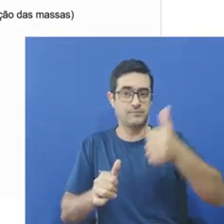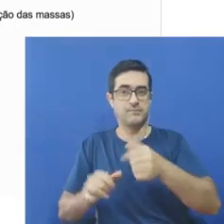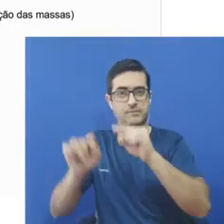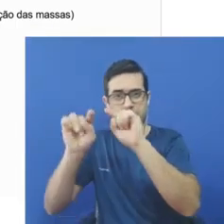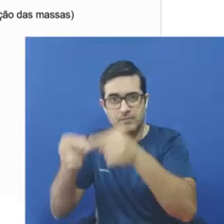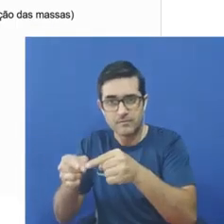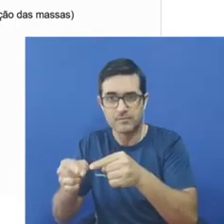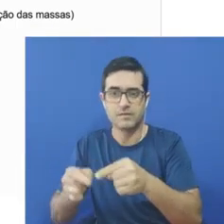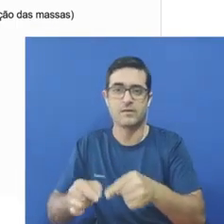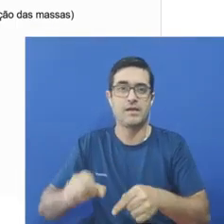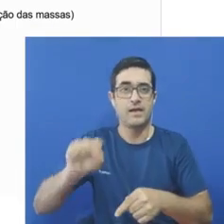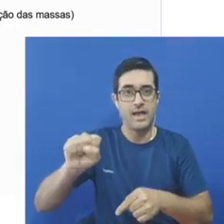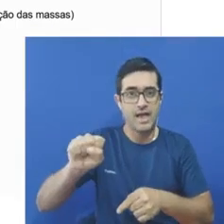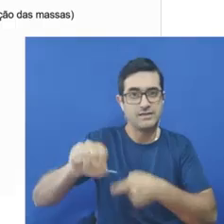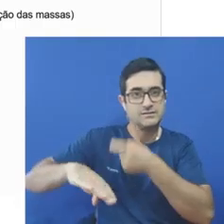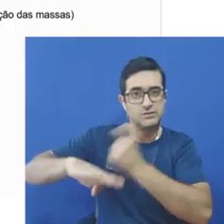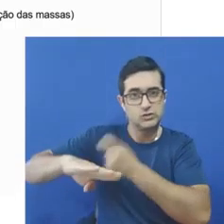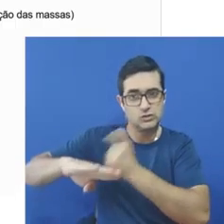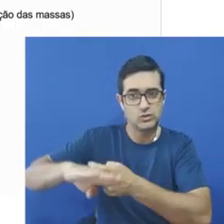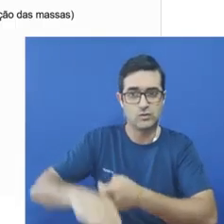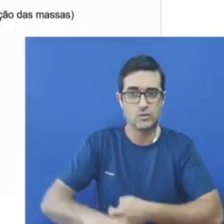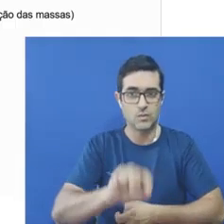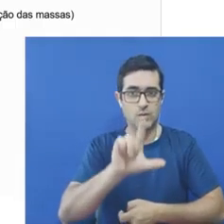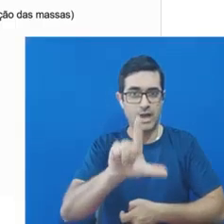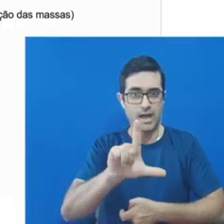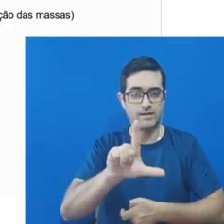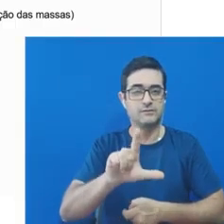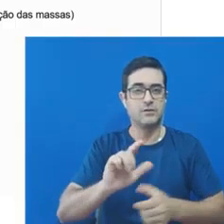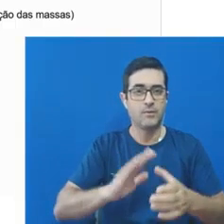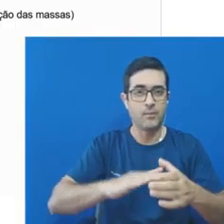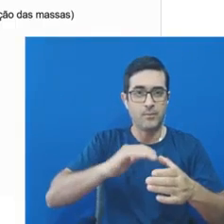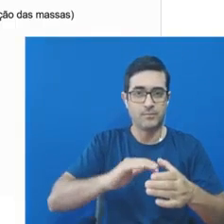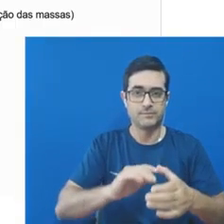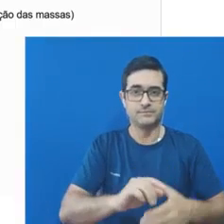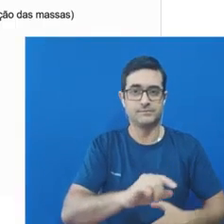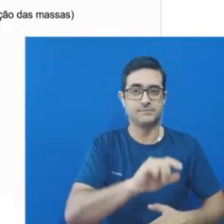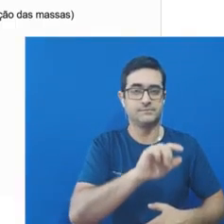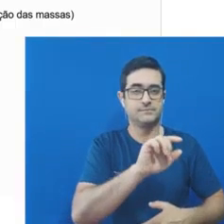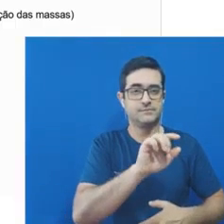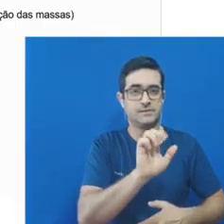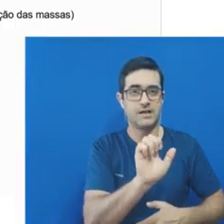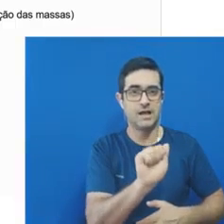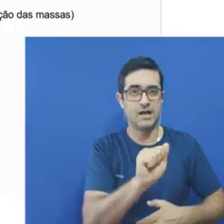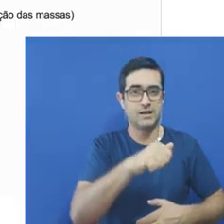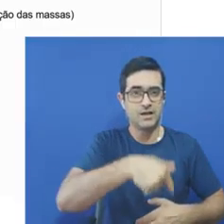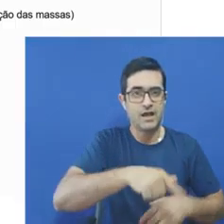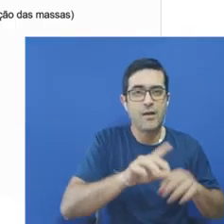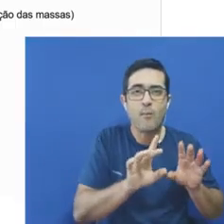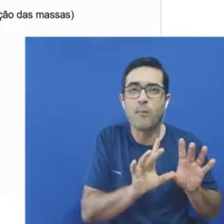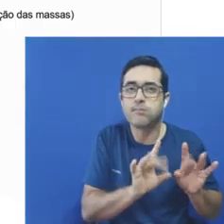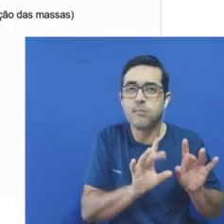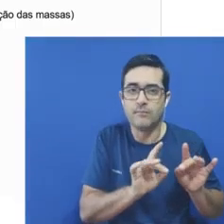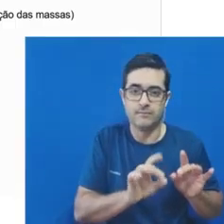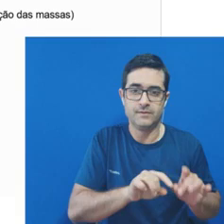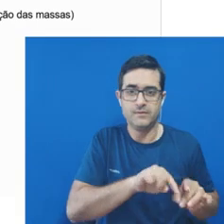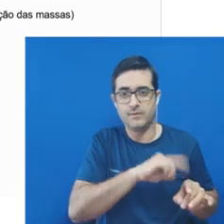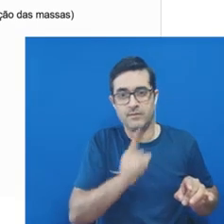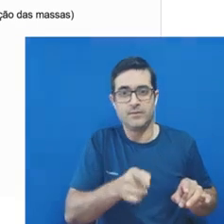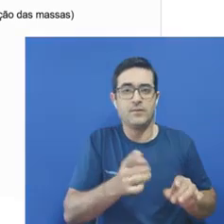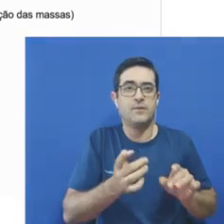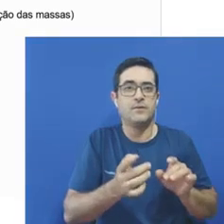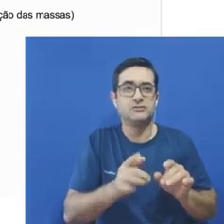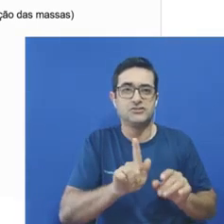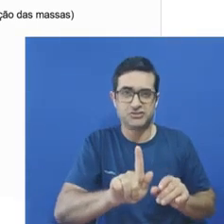L é líquido, AQ aquoso e G gasoso. Tem também precipitado, que aí a gente vai